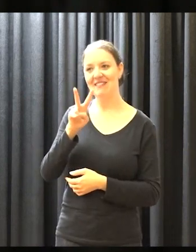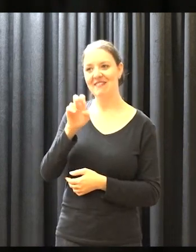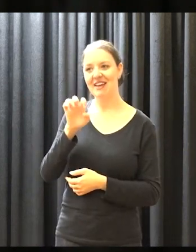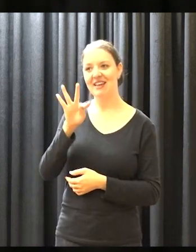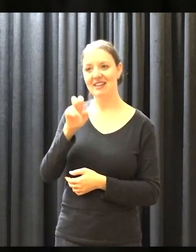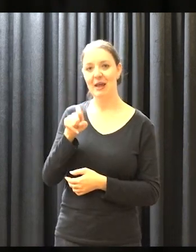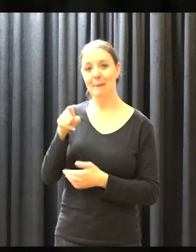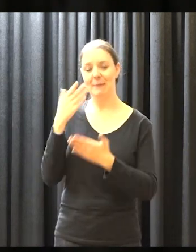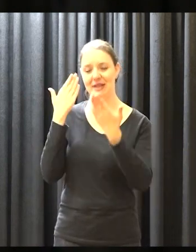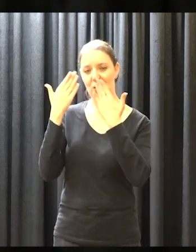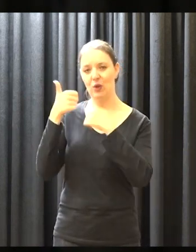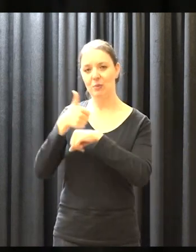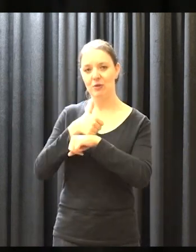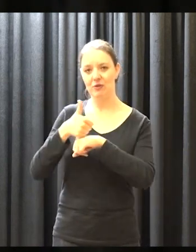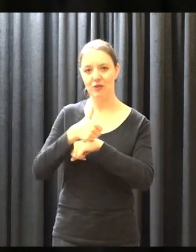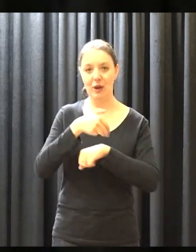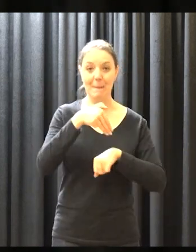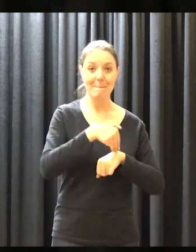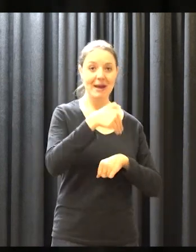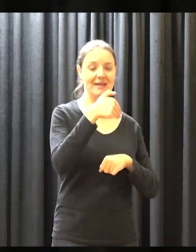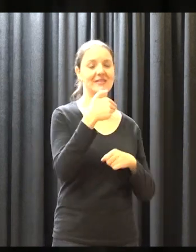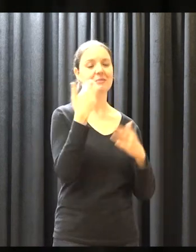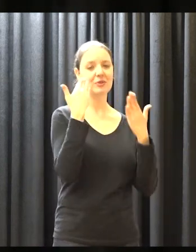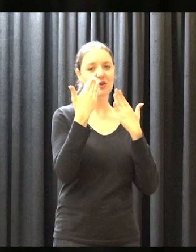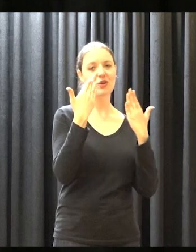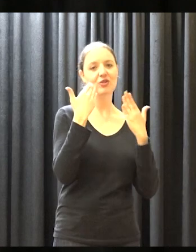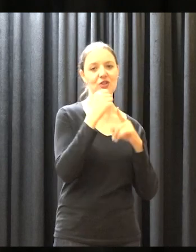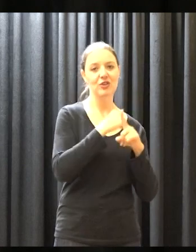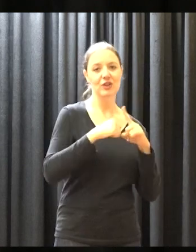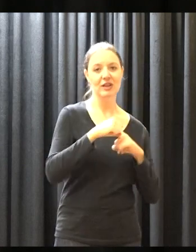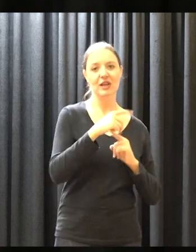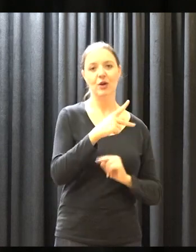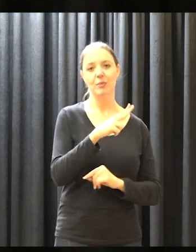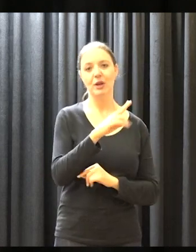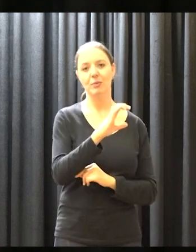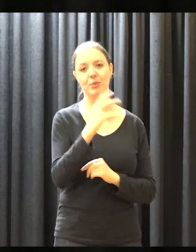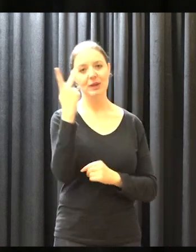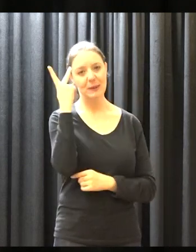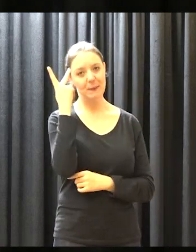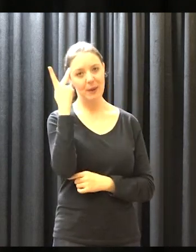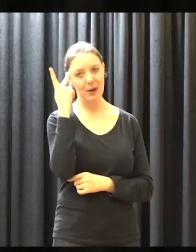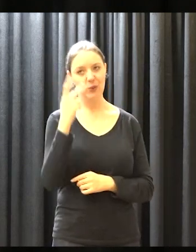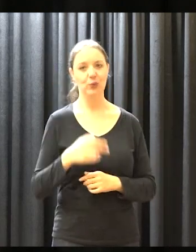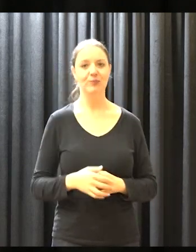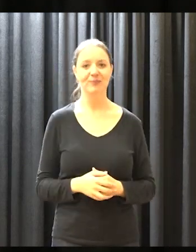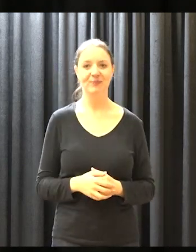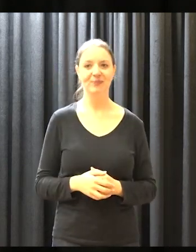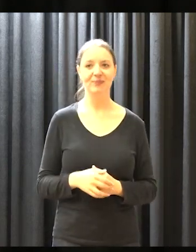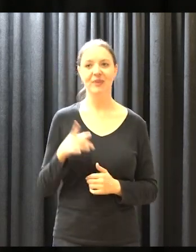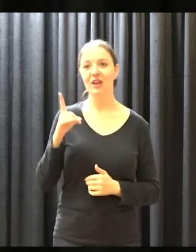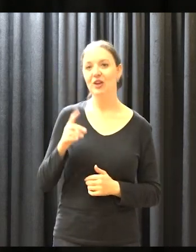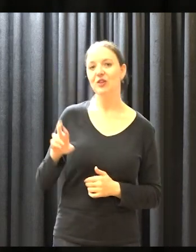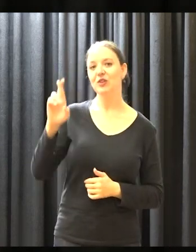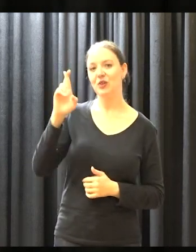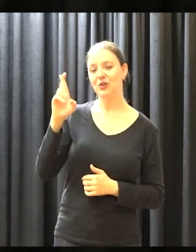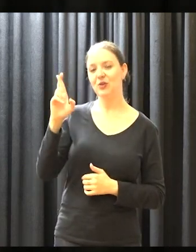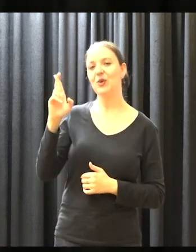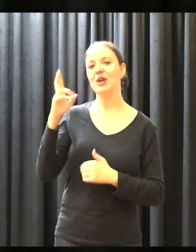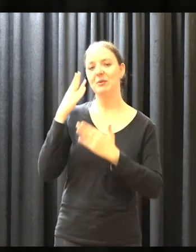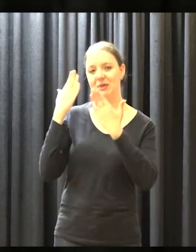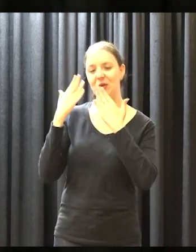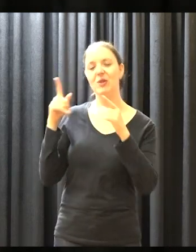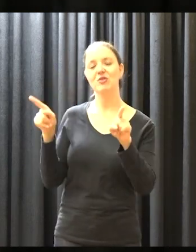pelo CRP12, mestre em psicologia social pela PUC de São Paulo, doutora em psicologia